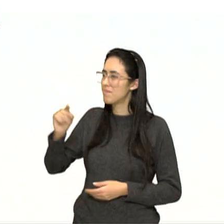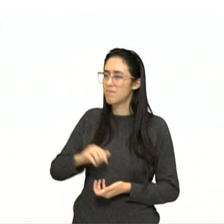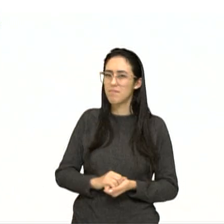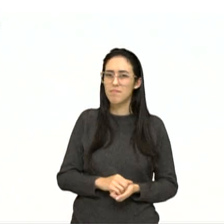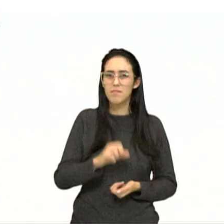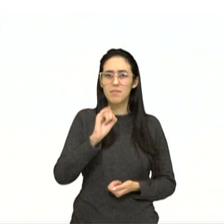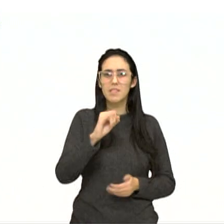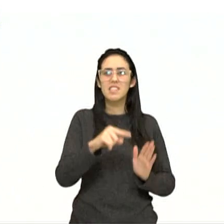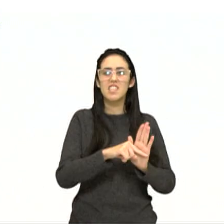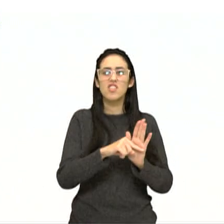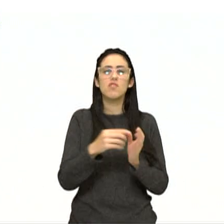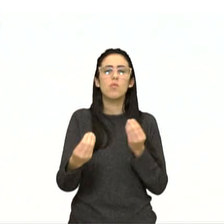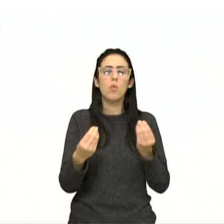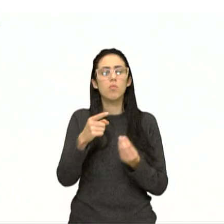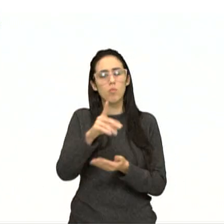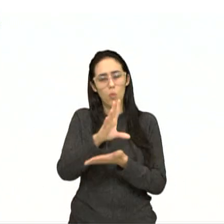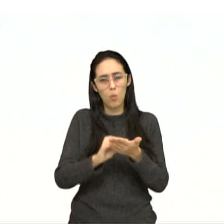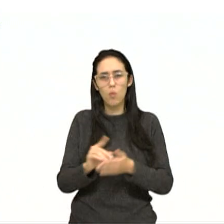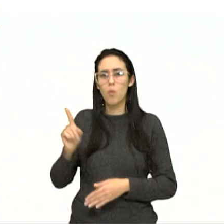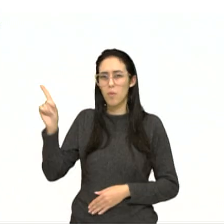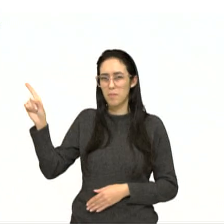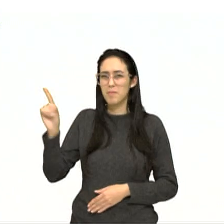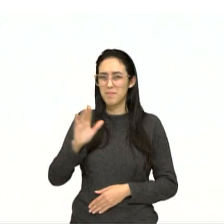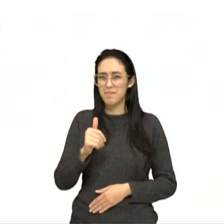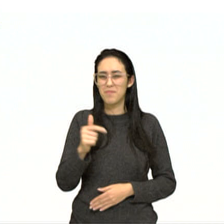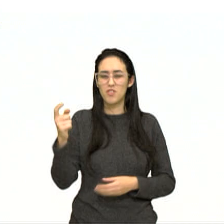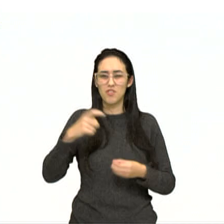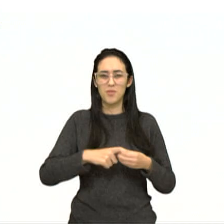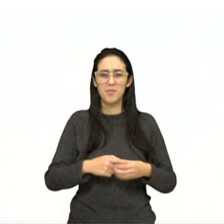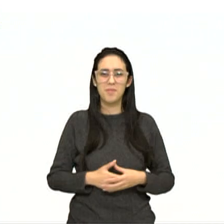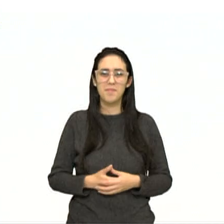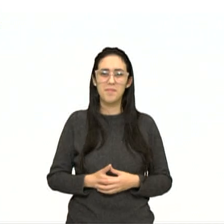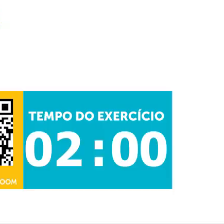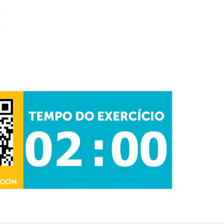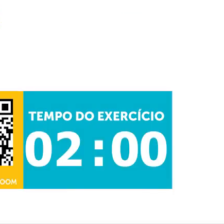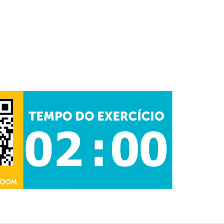valor negativo. Copia direitinho aqui, tá bom?